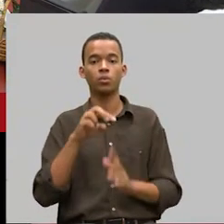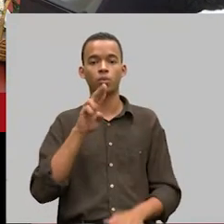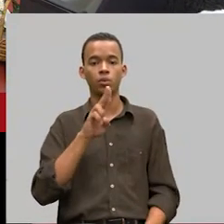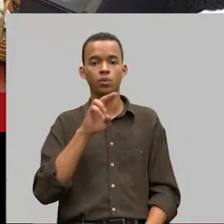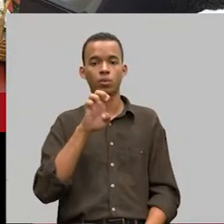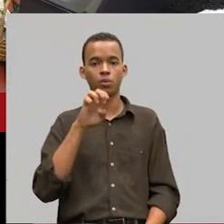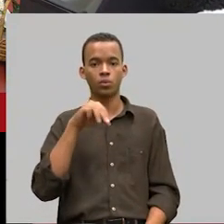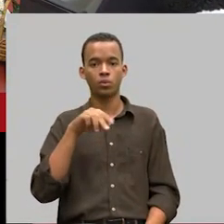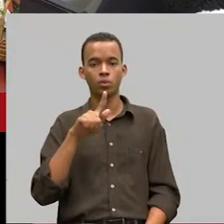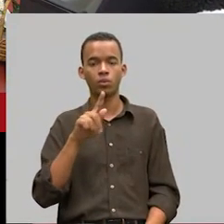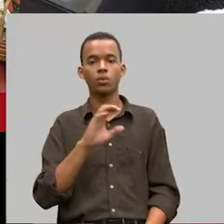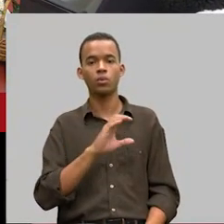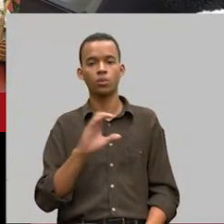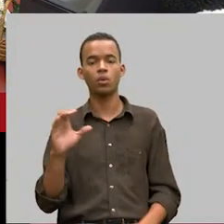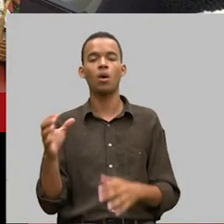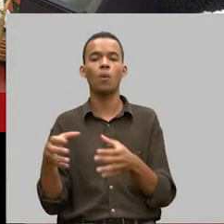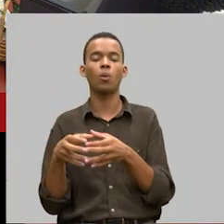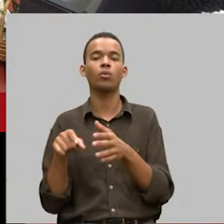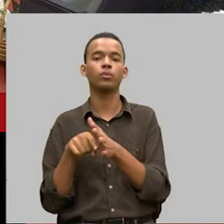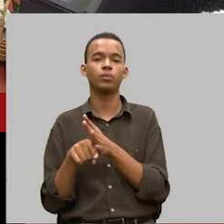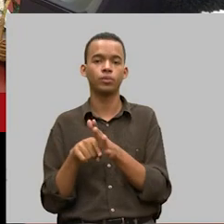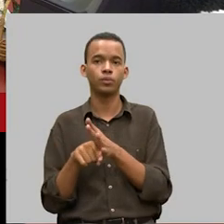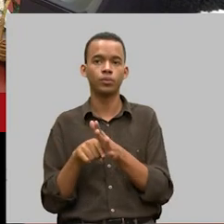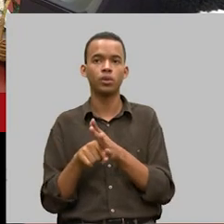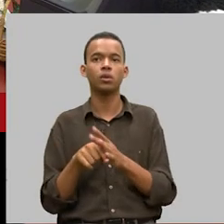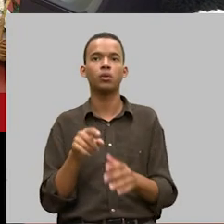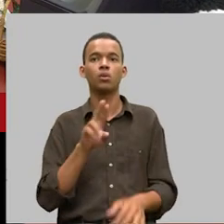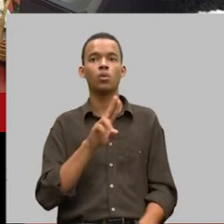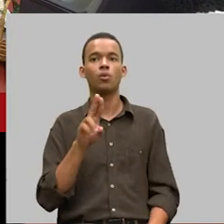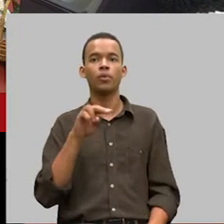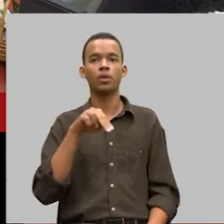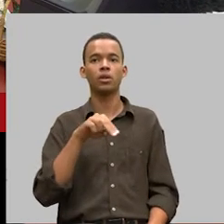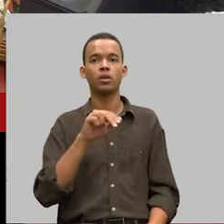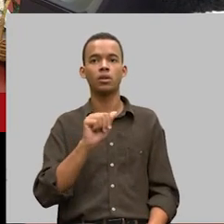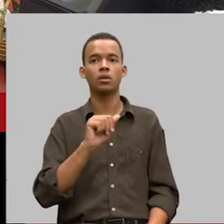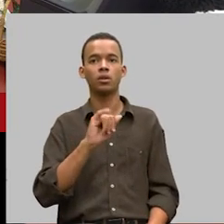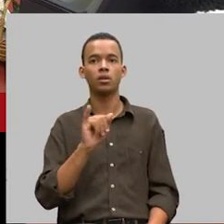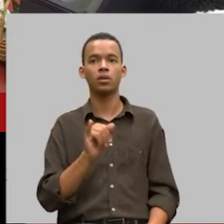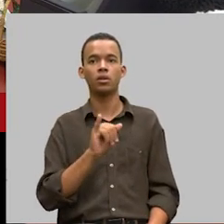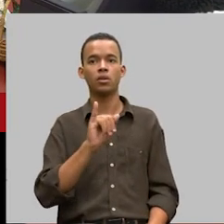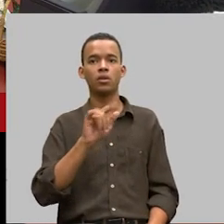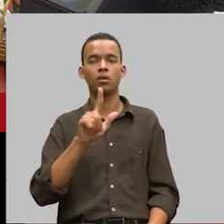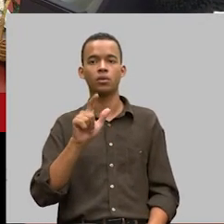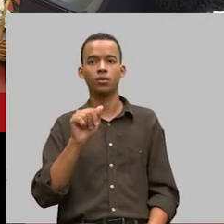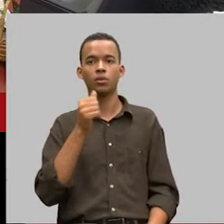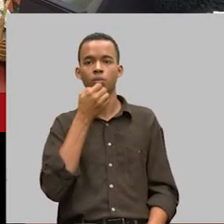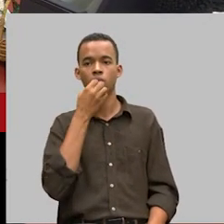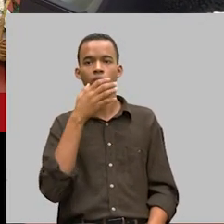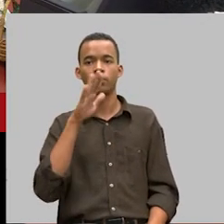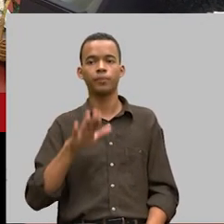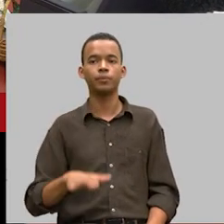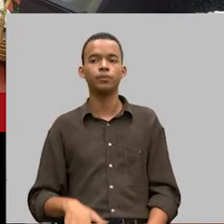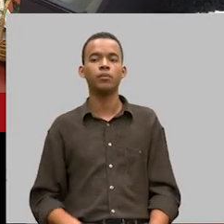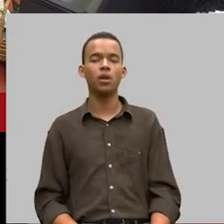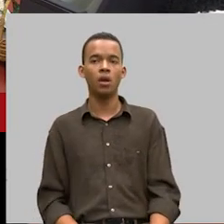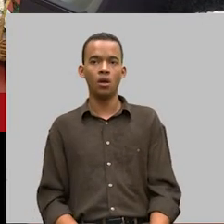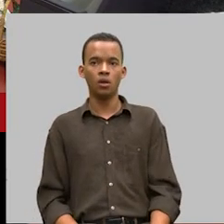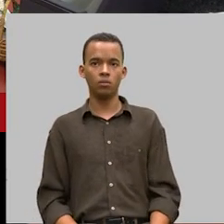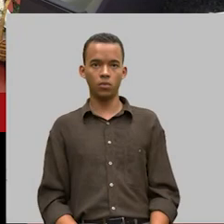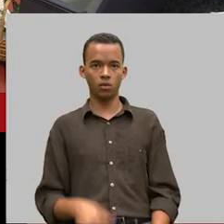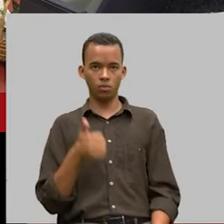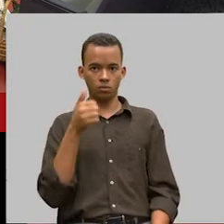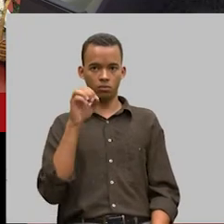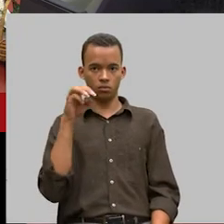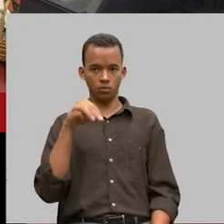educação jovens e adultos neeja Falou bem Nágela Boa tarde obrigada obrigada 10 minutos